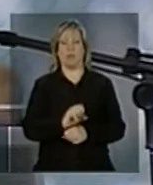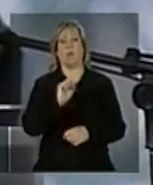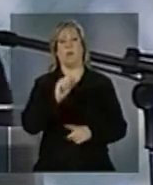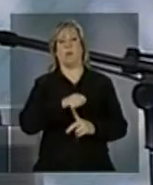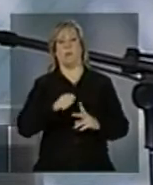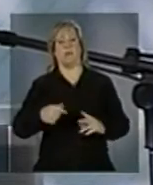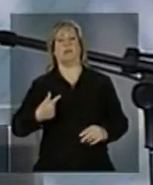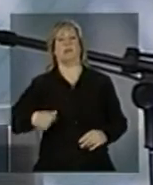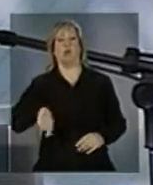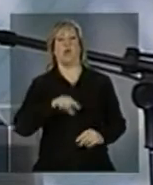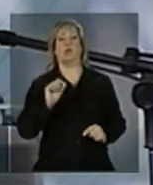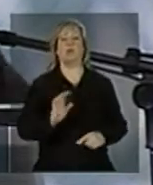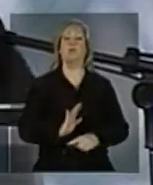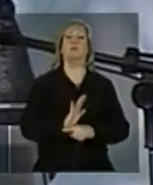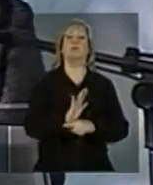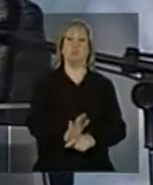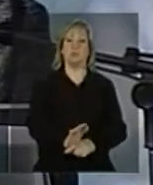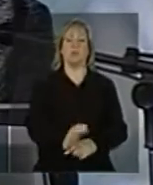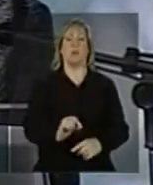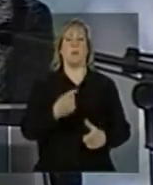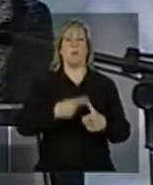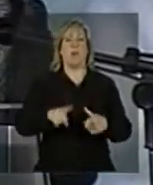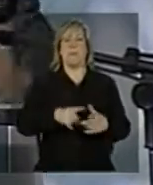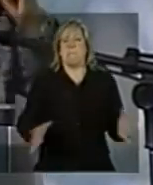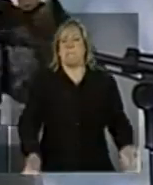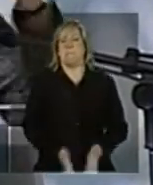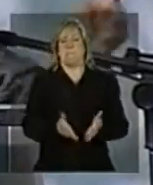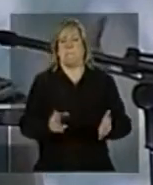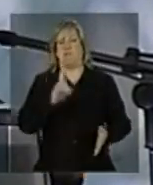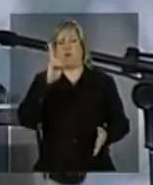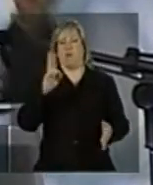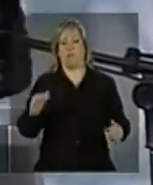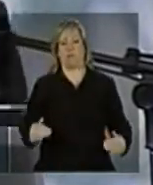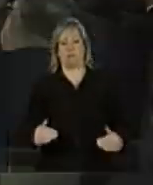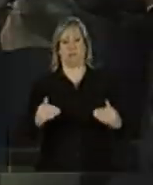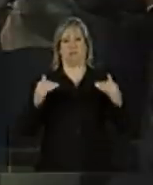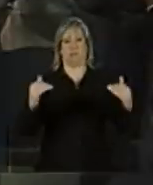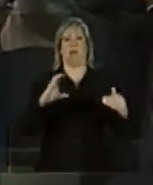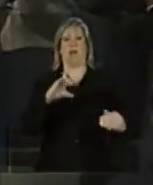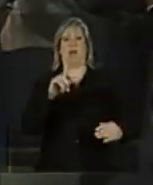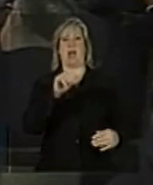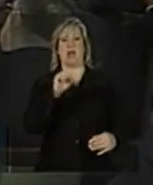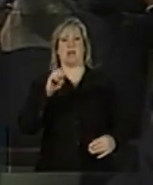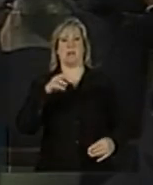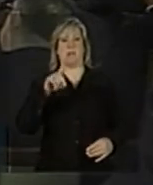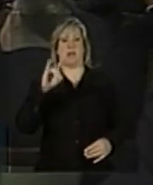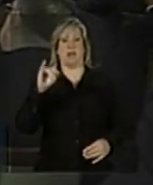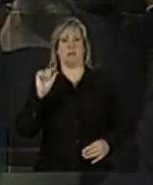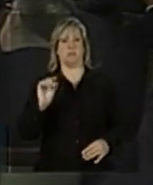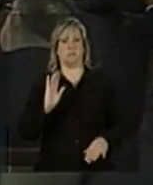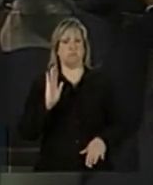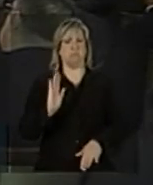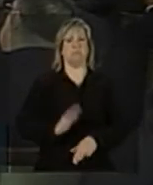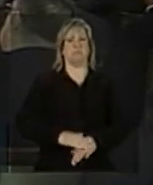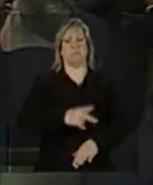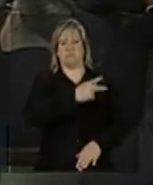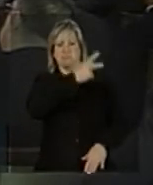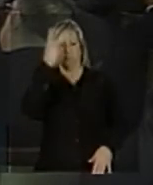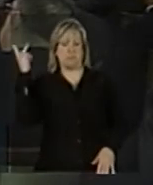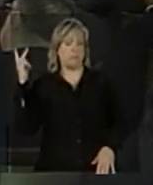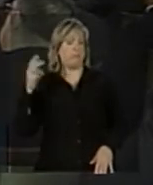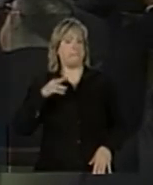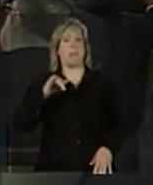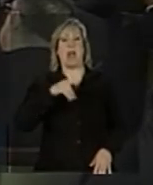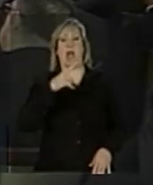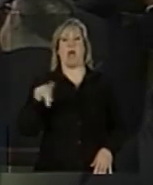8 anos e 8 meses. Nós tiramos da situação de pobreza e levamos à classe média uma Argentina. Nós que fizemos isso,